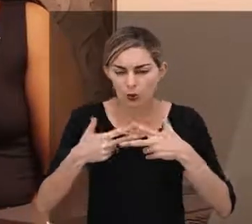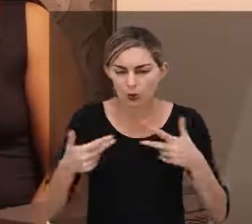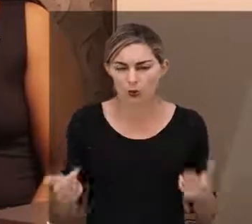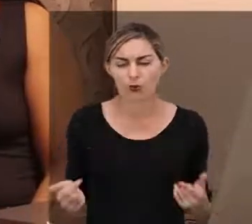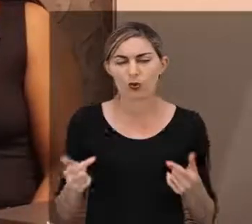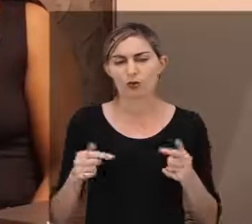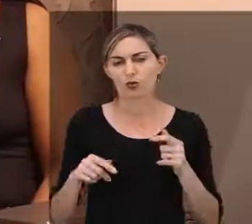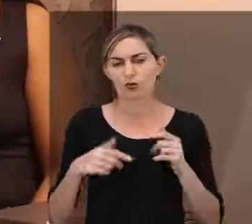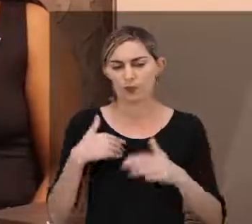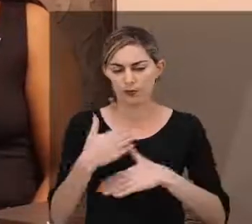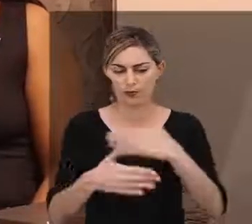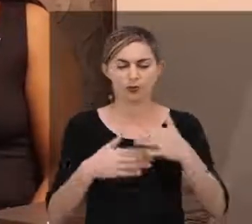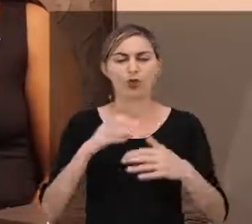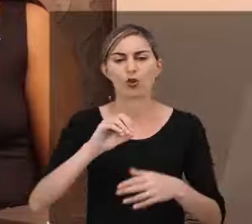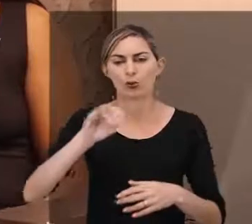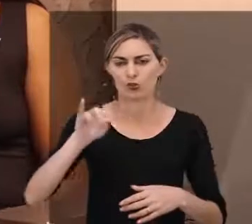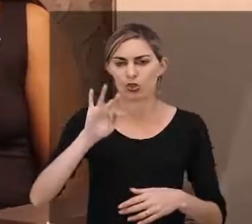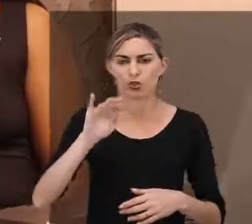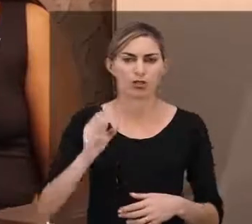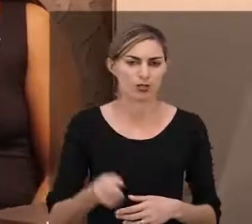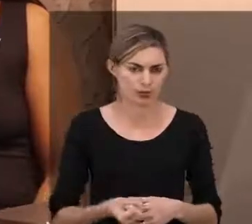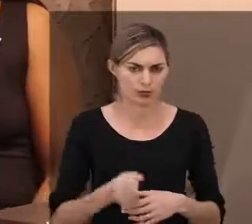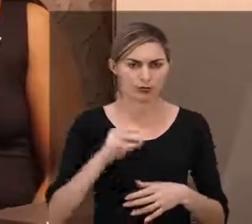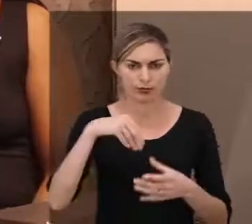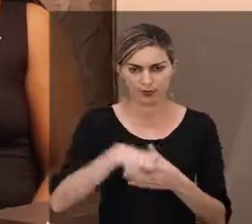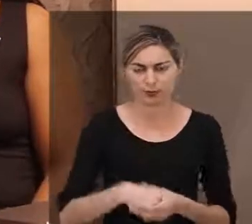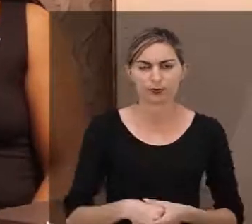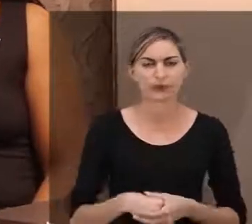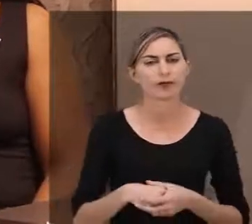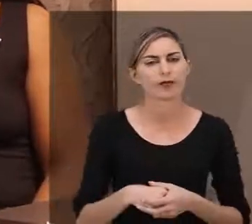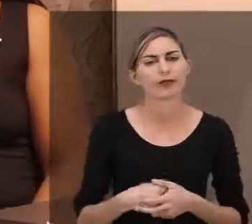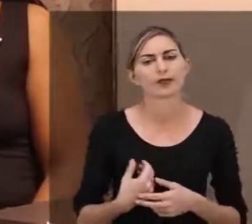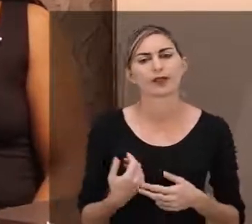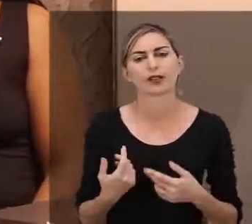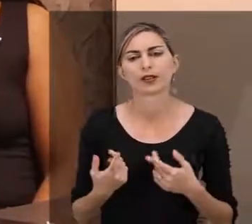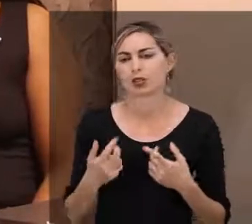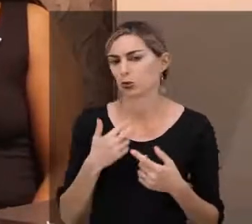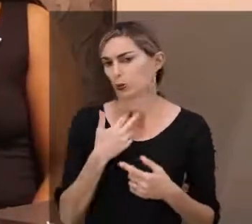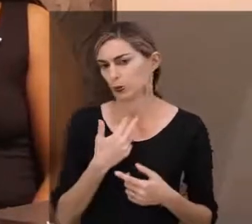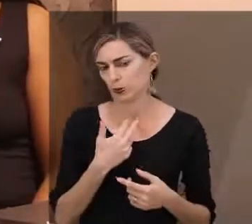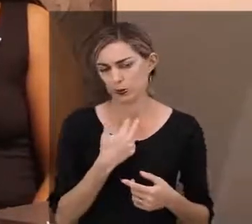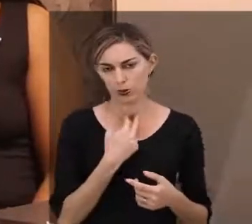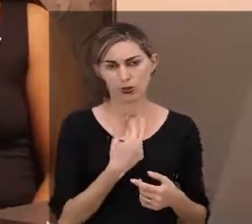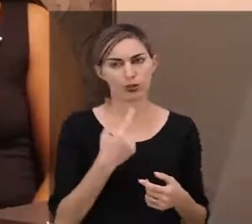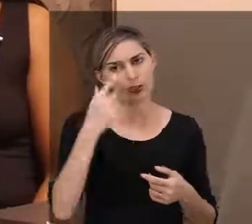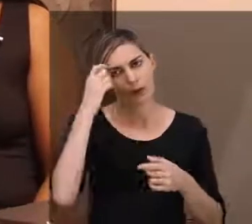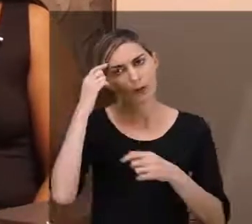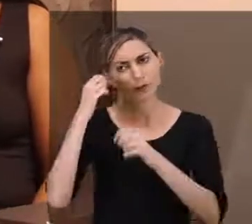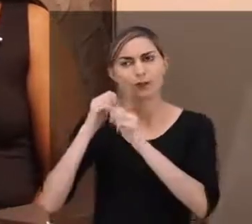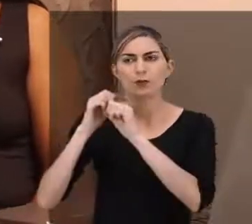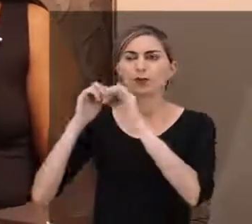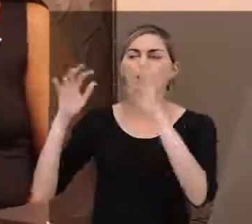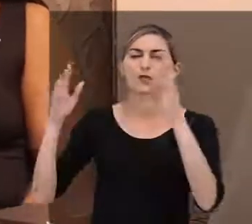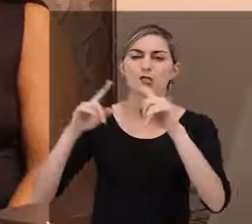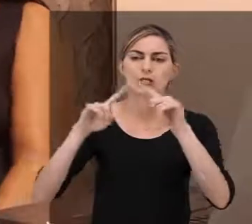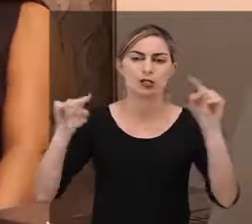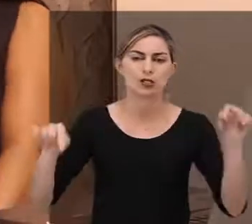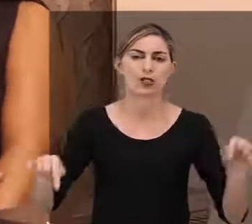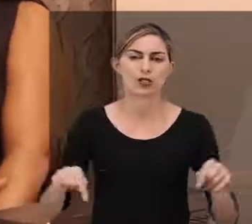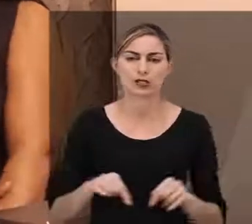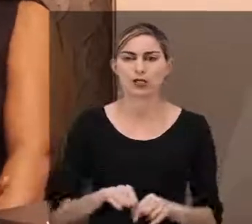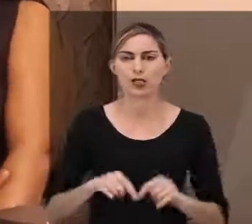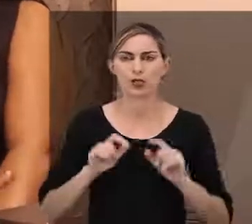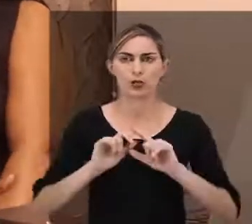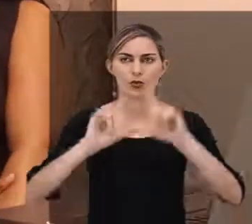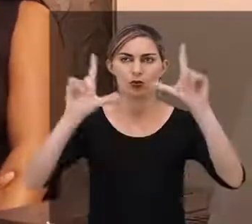minimamente as proporções dos objetos dentro dos espaços, né? Nós não podemos imaginar uma sala que vai ter um quadro